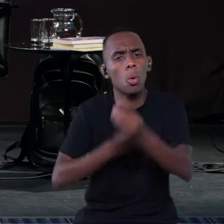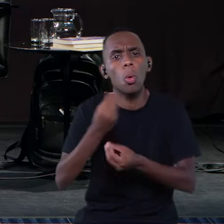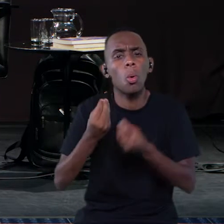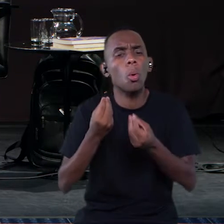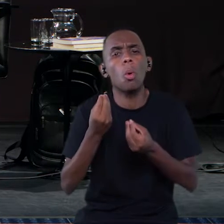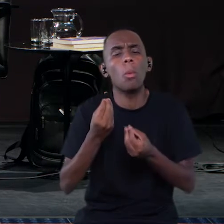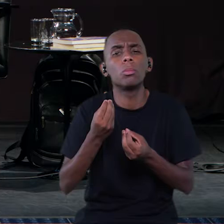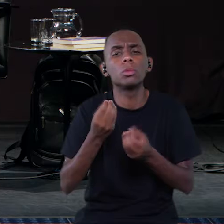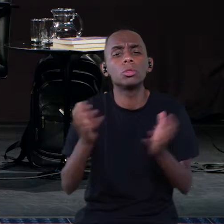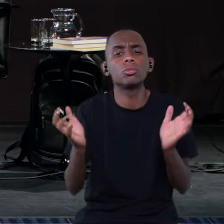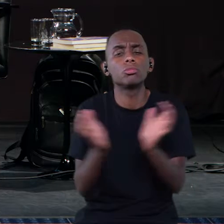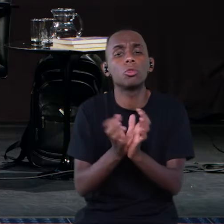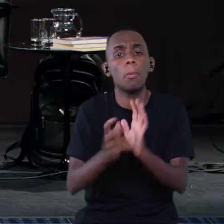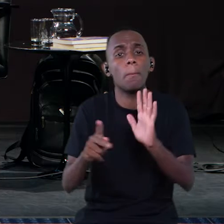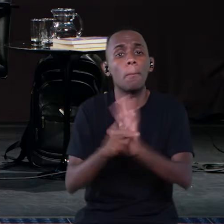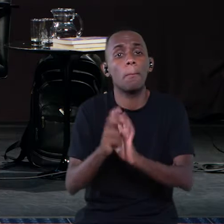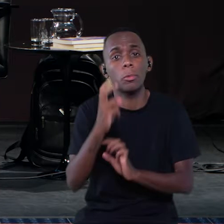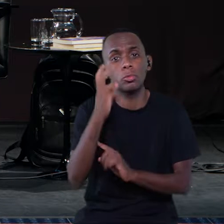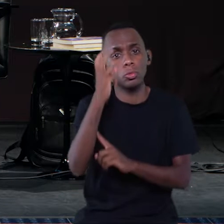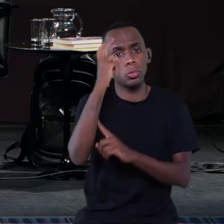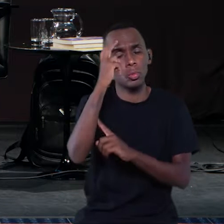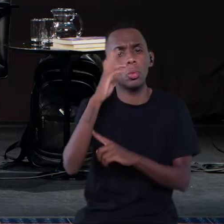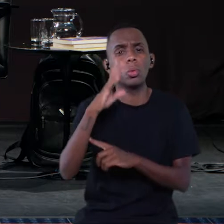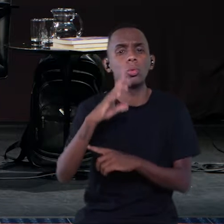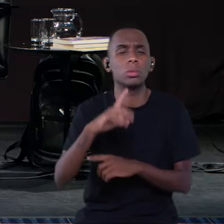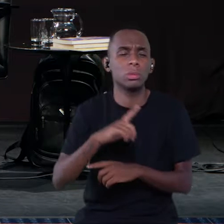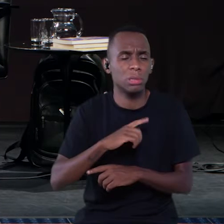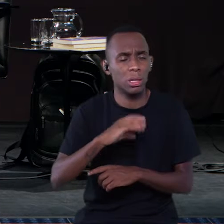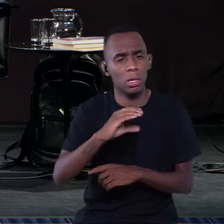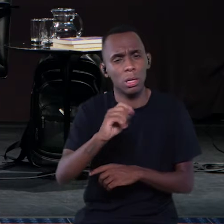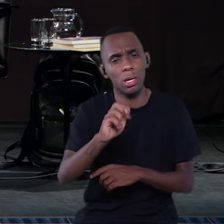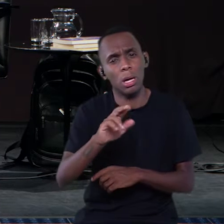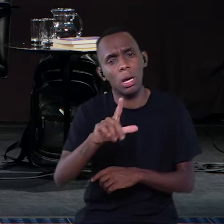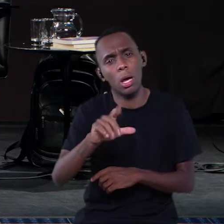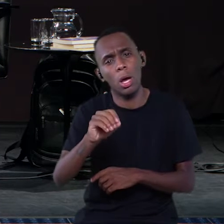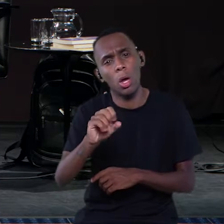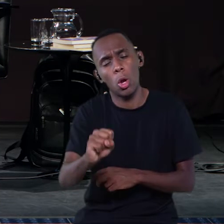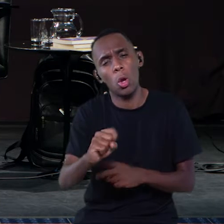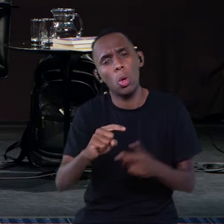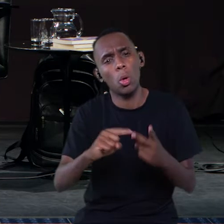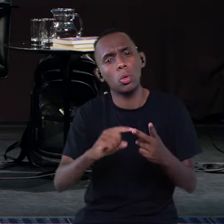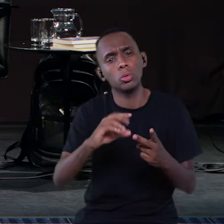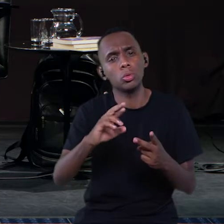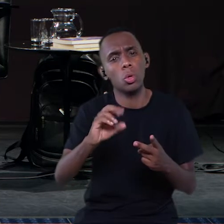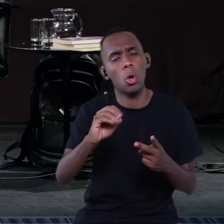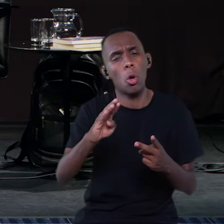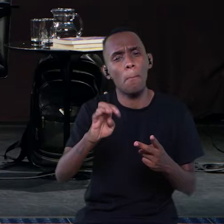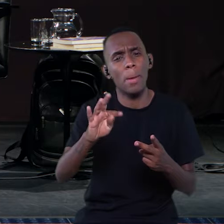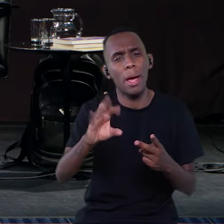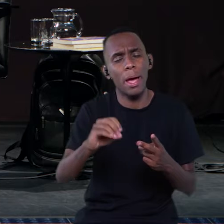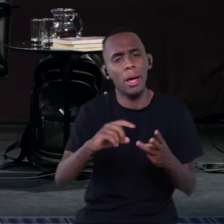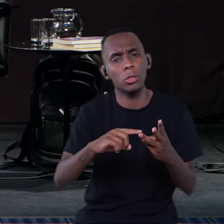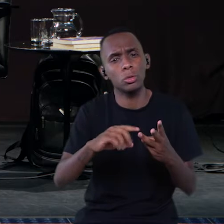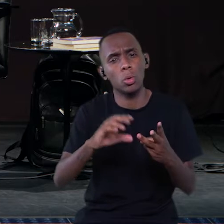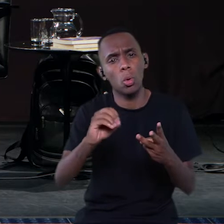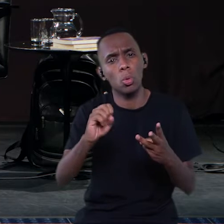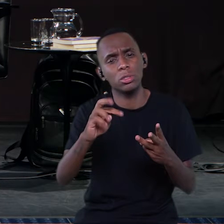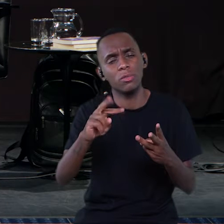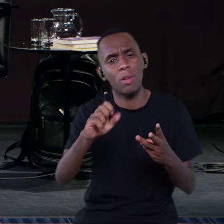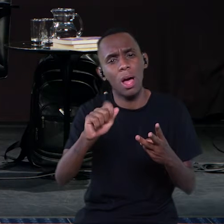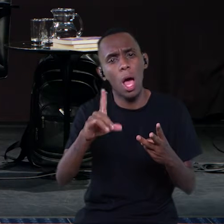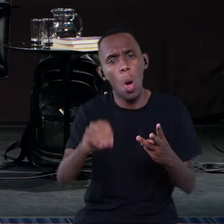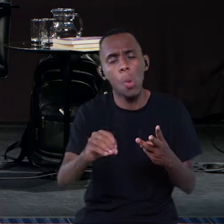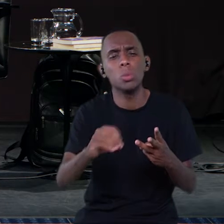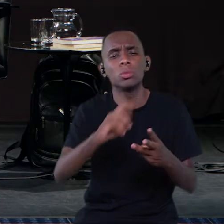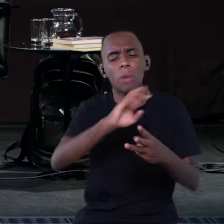desse grupo de cultura que está lá, que tem o Carlos Herculano Lopes, que já tinha Roberto Drummond, Oswaldo França Júnior, e vários